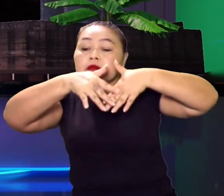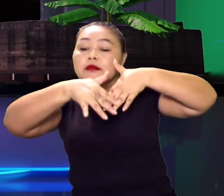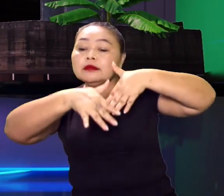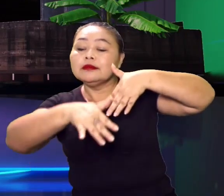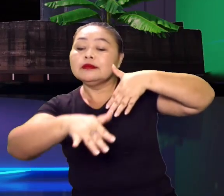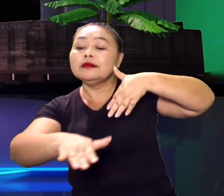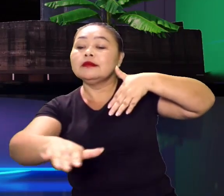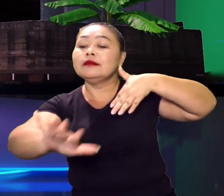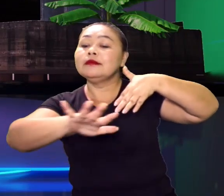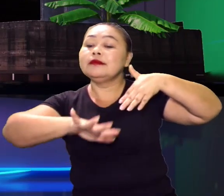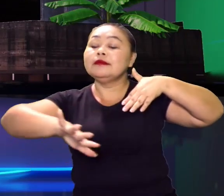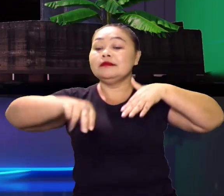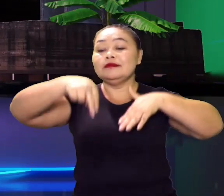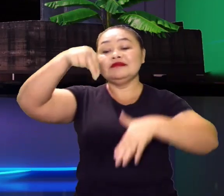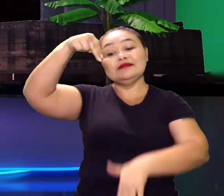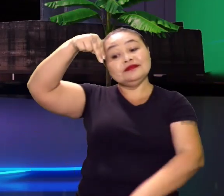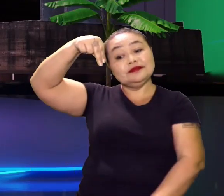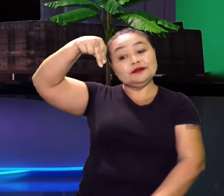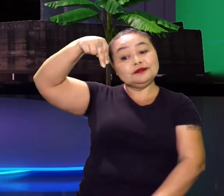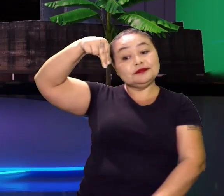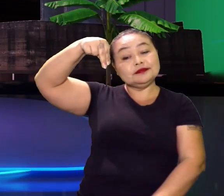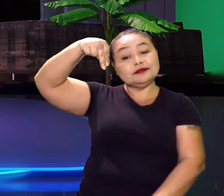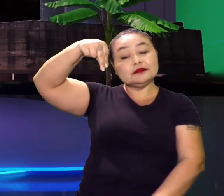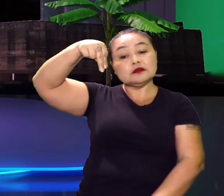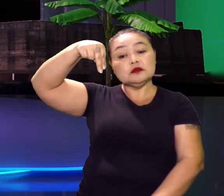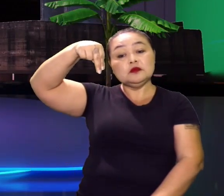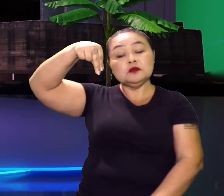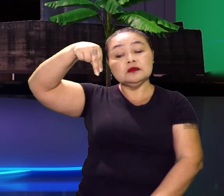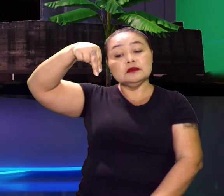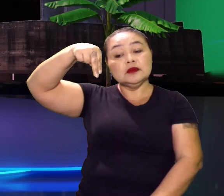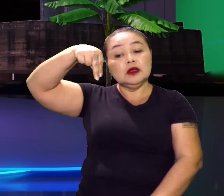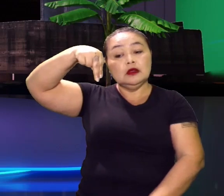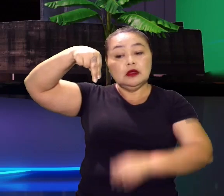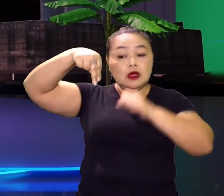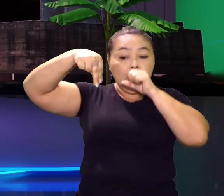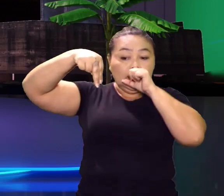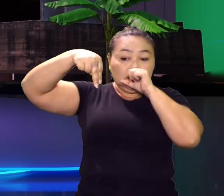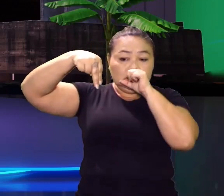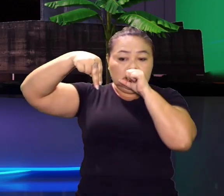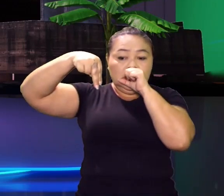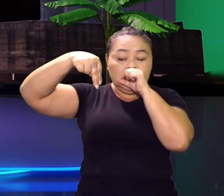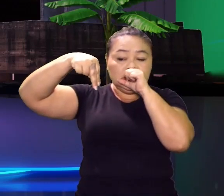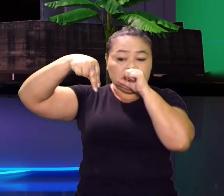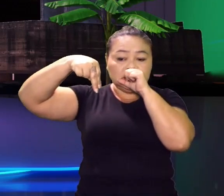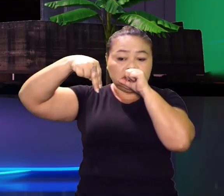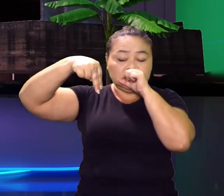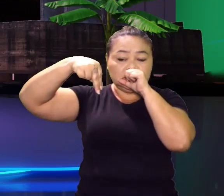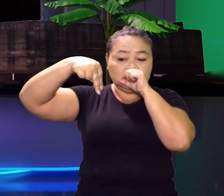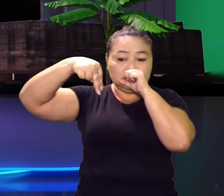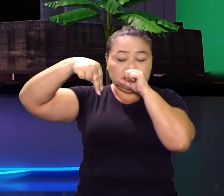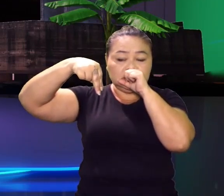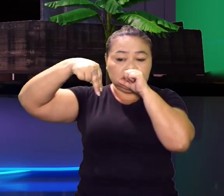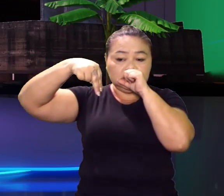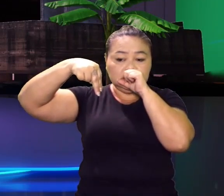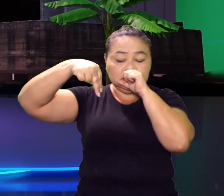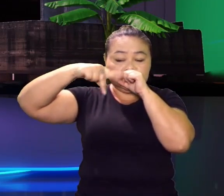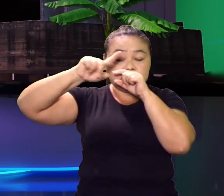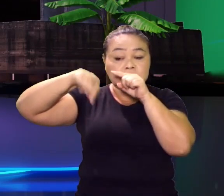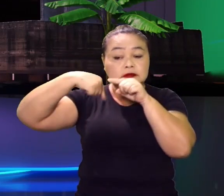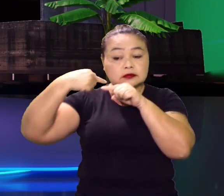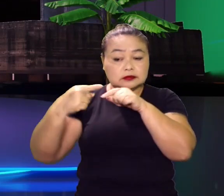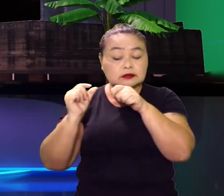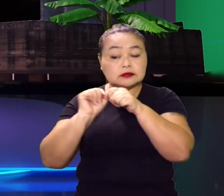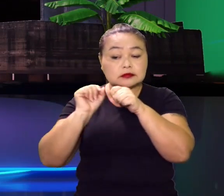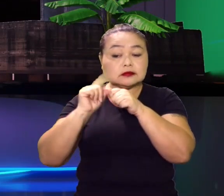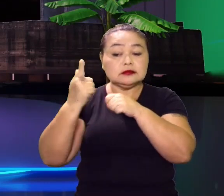em direção da região norte. E aí junta-se com os rios, grandes rios de Rondônia, que é um outro assunto que nós vamos trabalhar em geografia